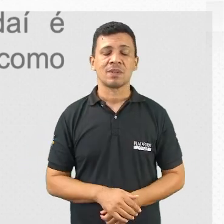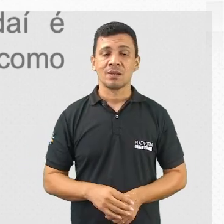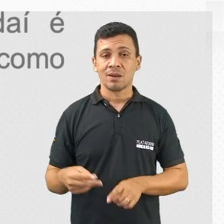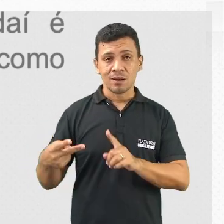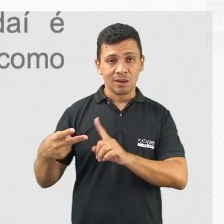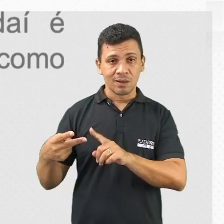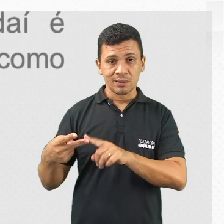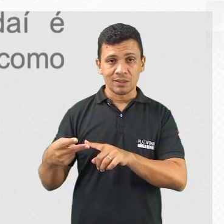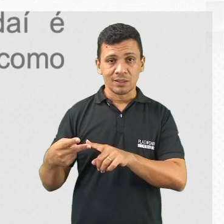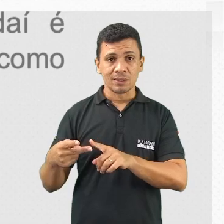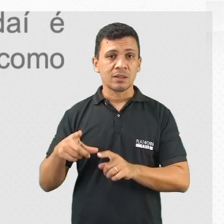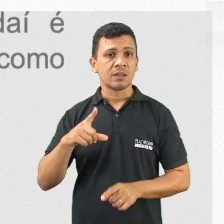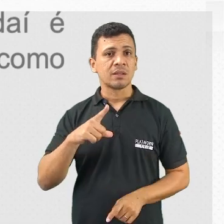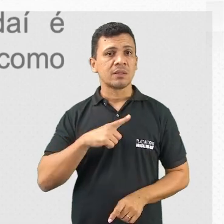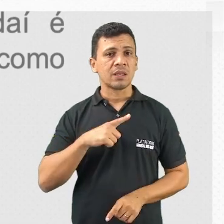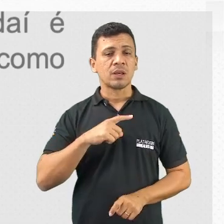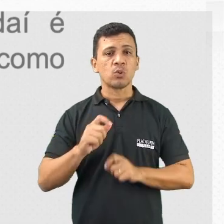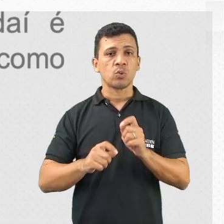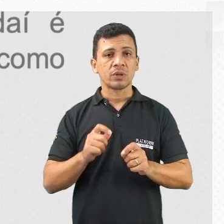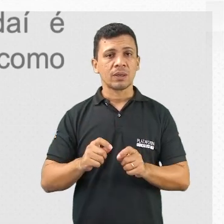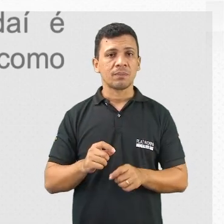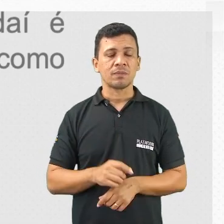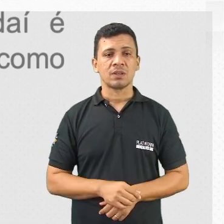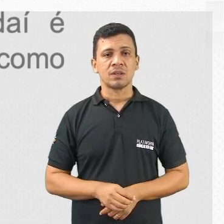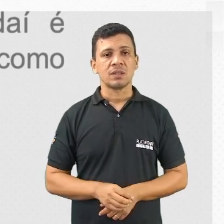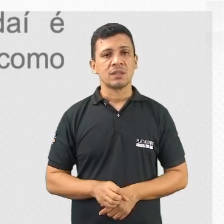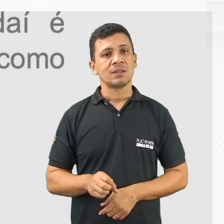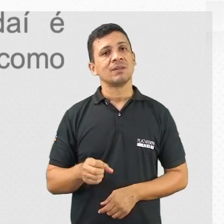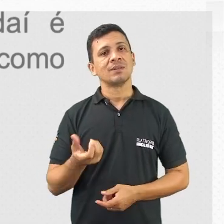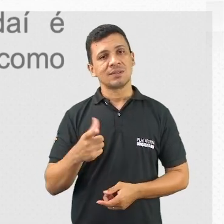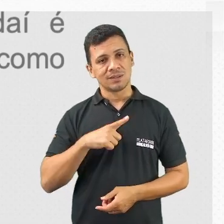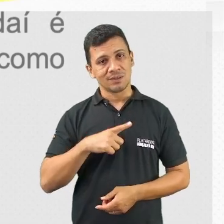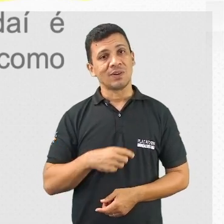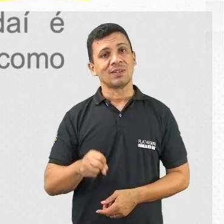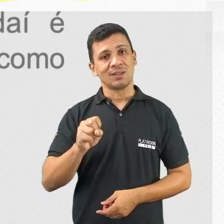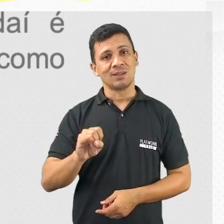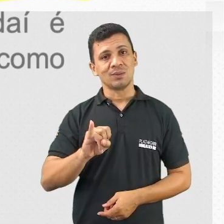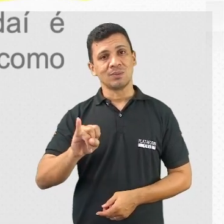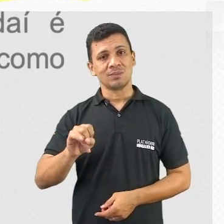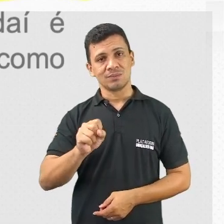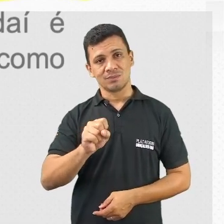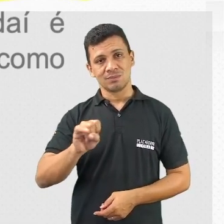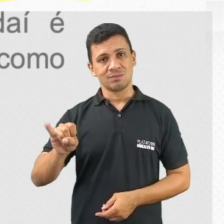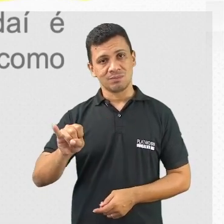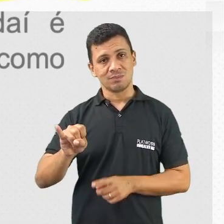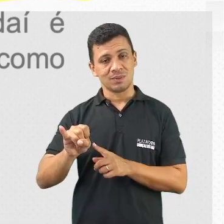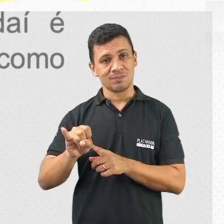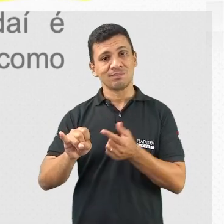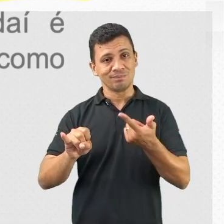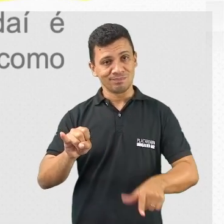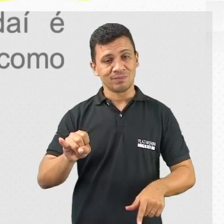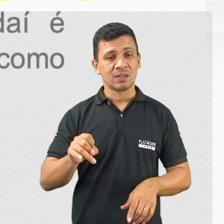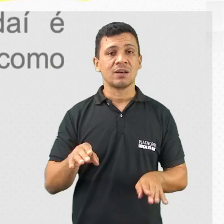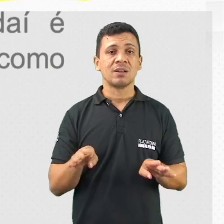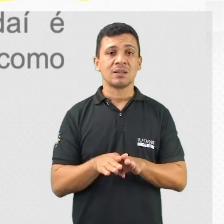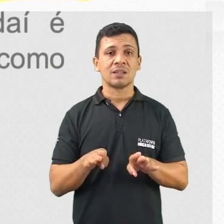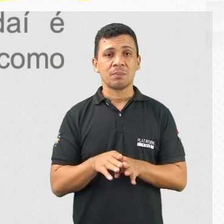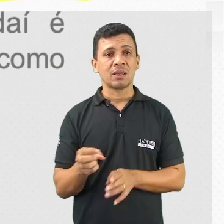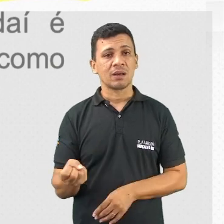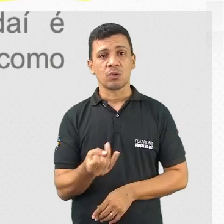aqui prevalecem dois outros elementos. O primeiro deles é o silício, melhor dizendo que se repete, tá? Mas agora eu já tenho em grande quantidade